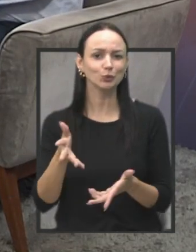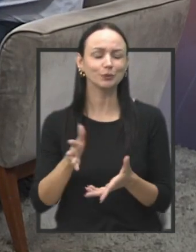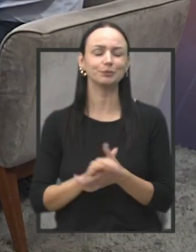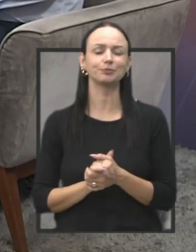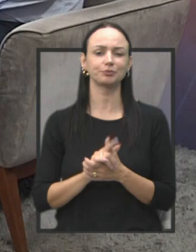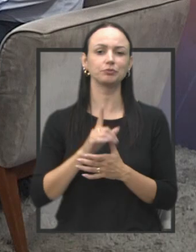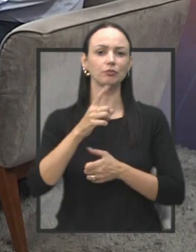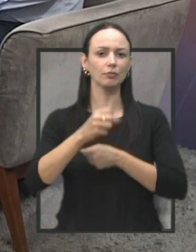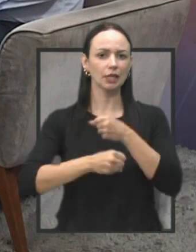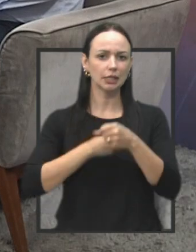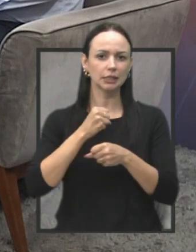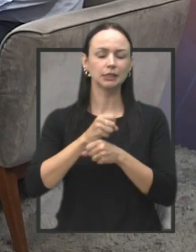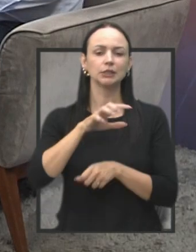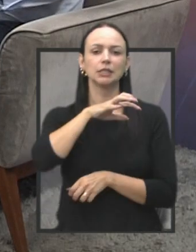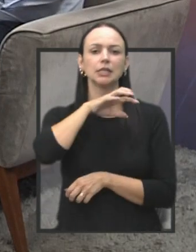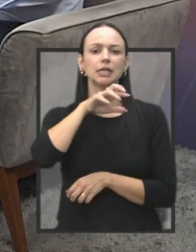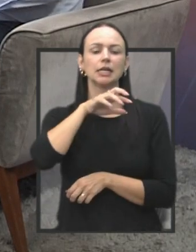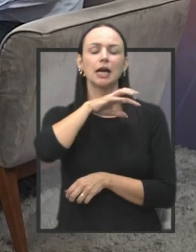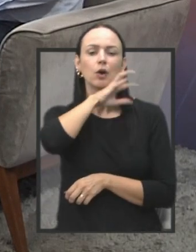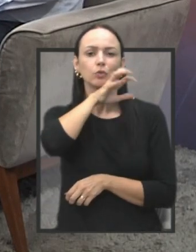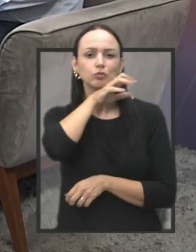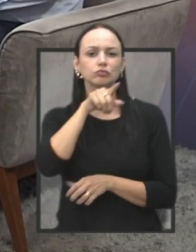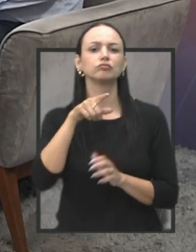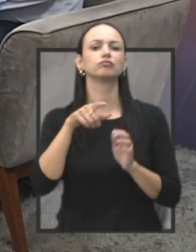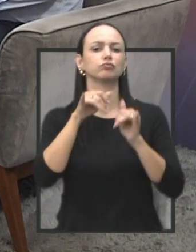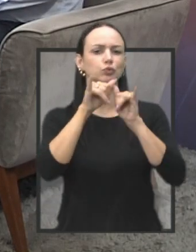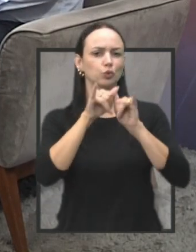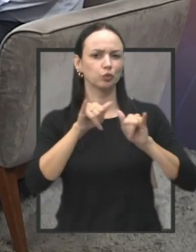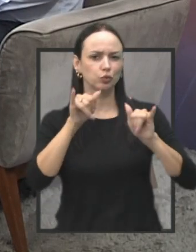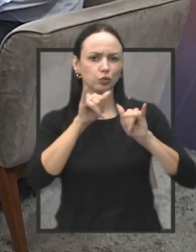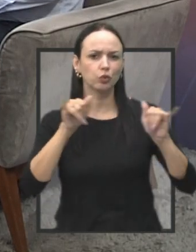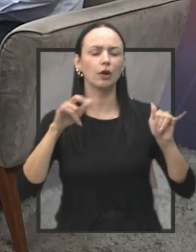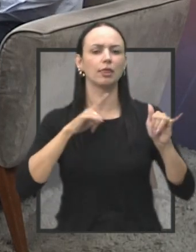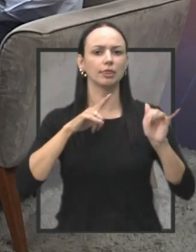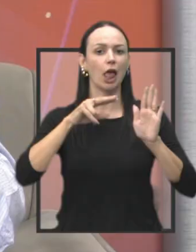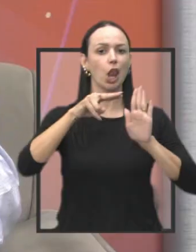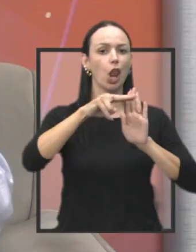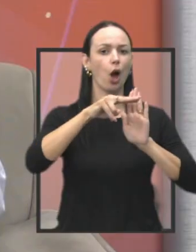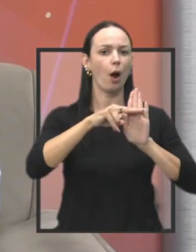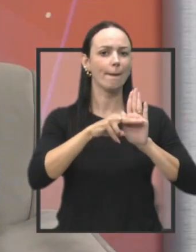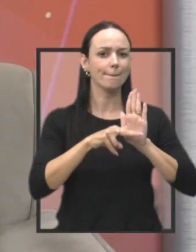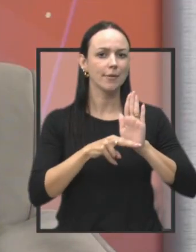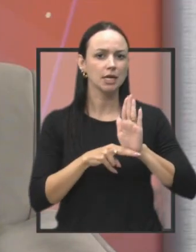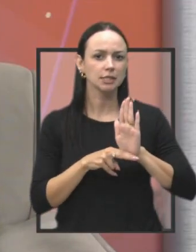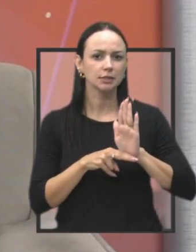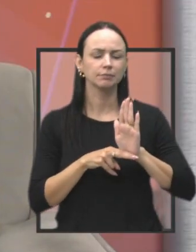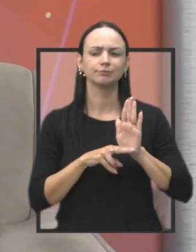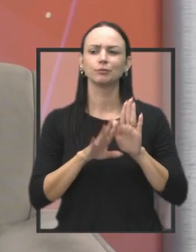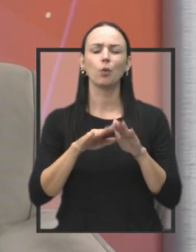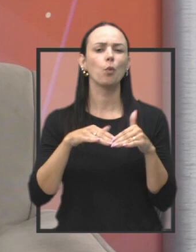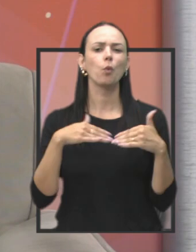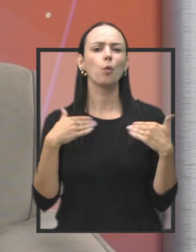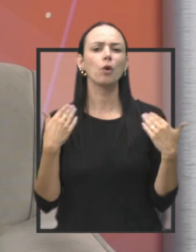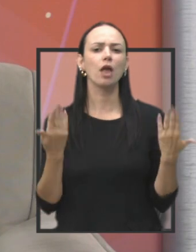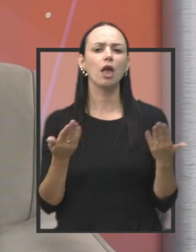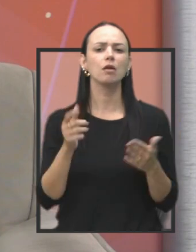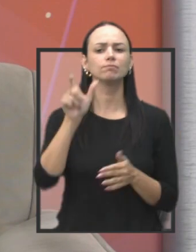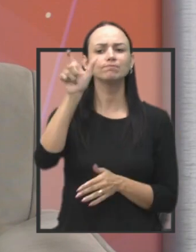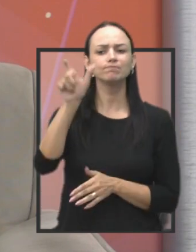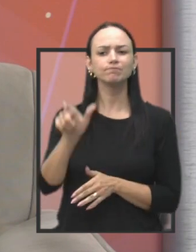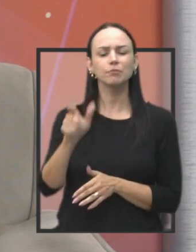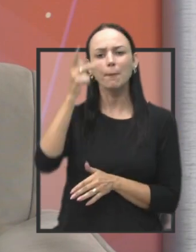a Receita Federal do Brasil divulga, né, através de instrução normativa, quais os contribuintes que